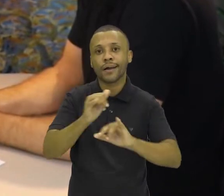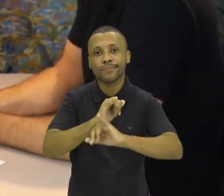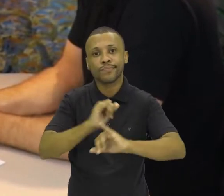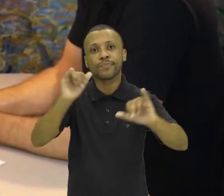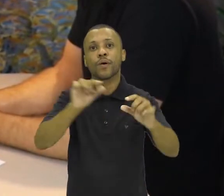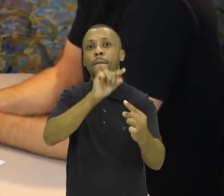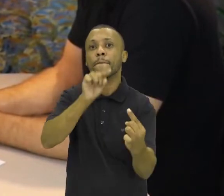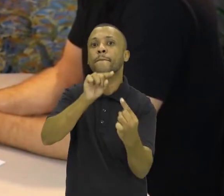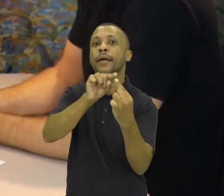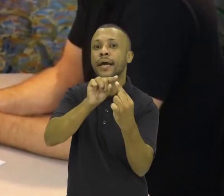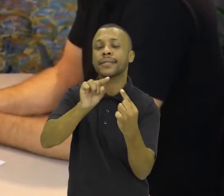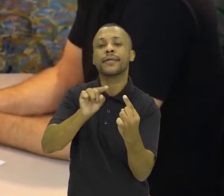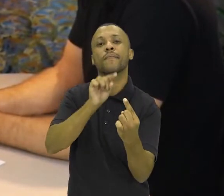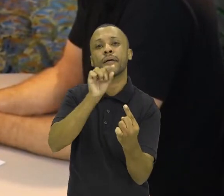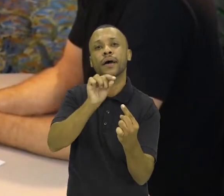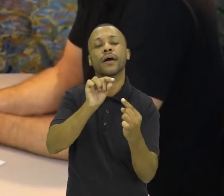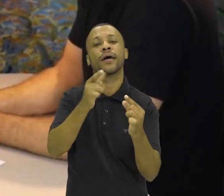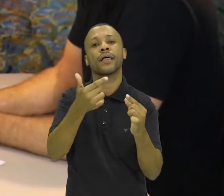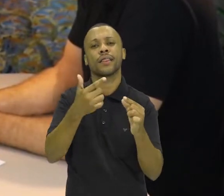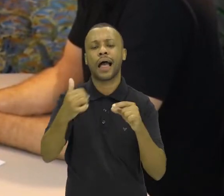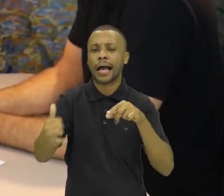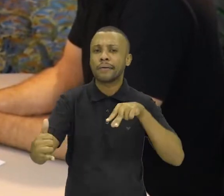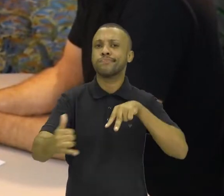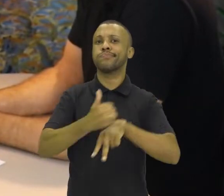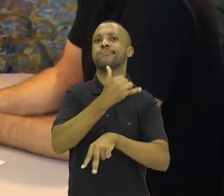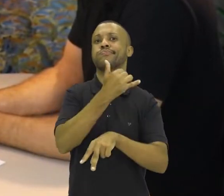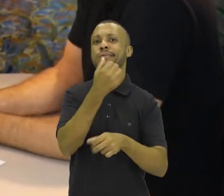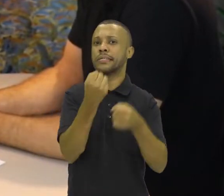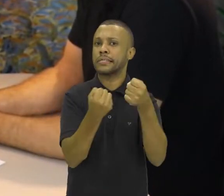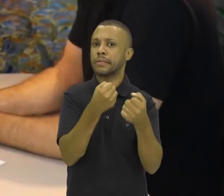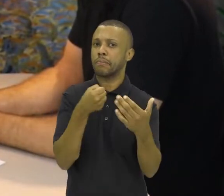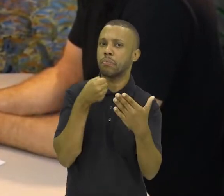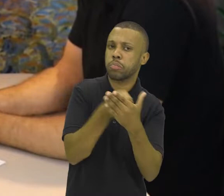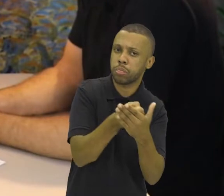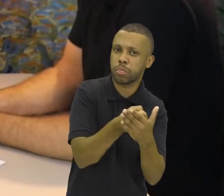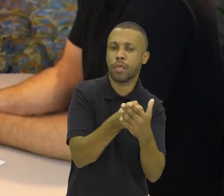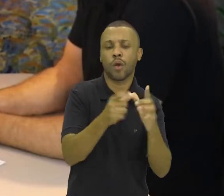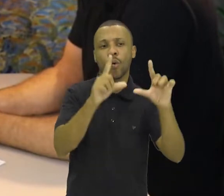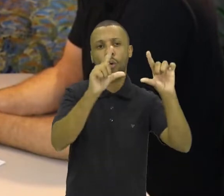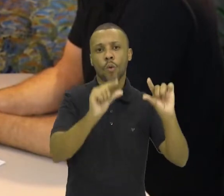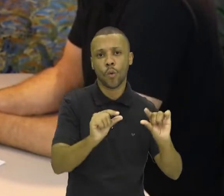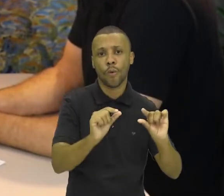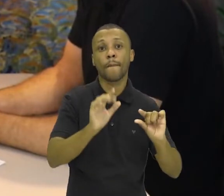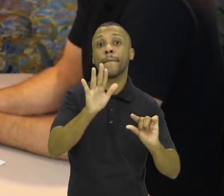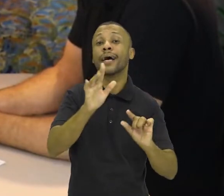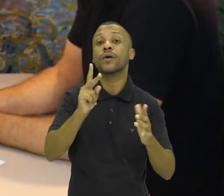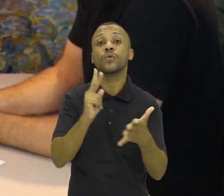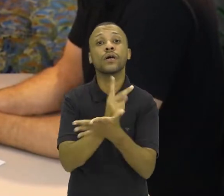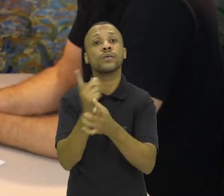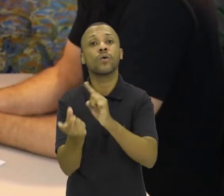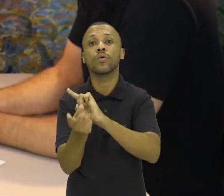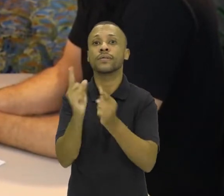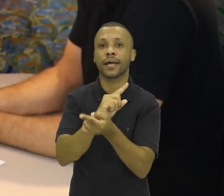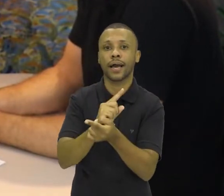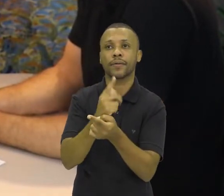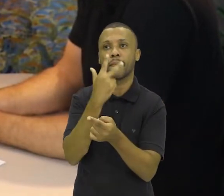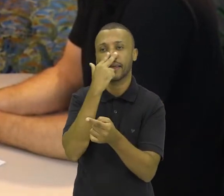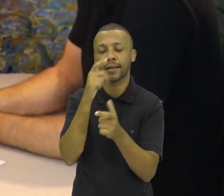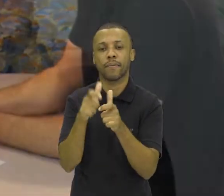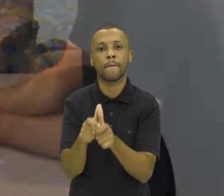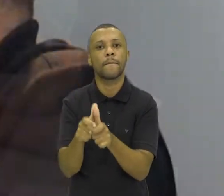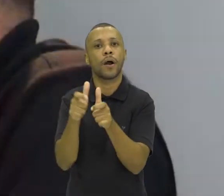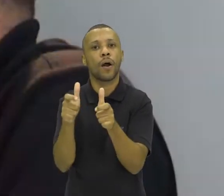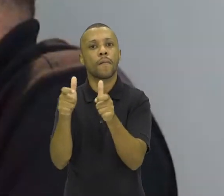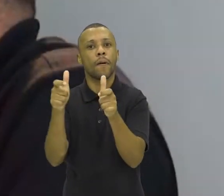definiu diversas vezes metas para a redução dos acidentes no trânsito, o que a gente presencia é que cada vez eles vão aumentando. A gente está na segunda